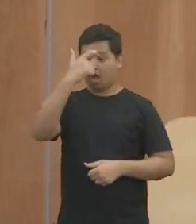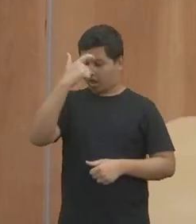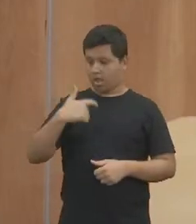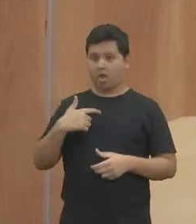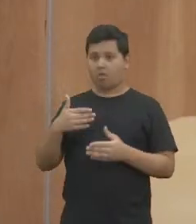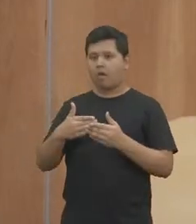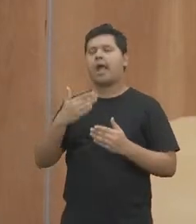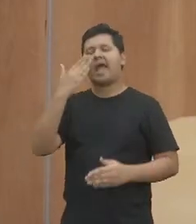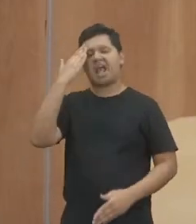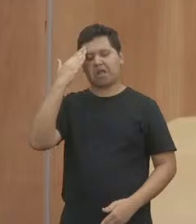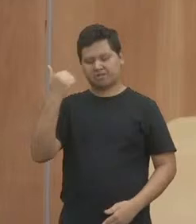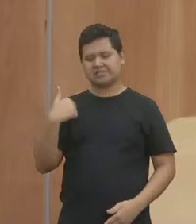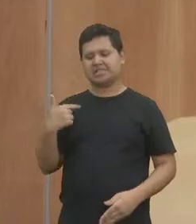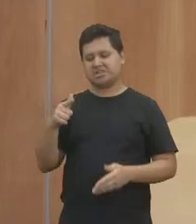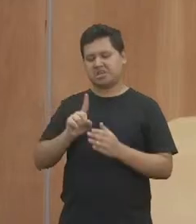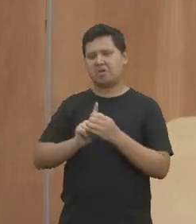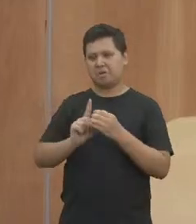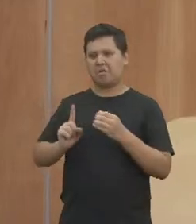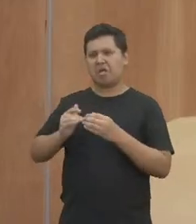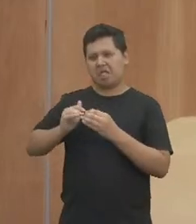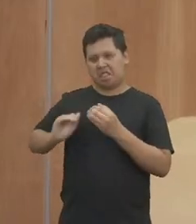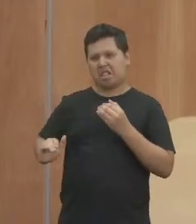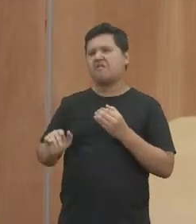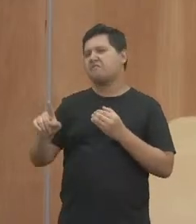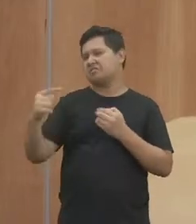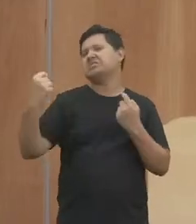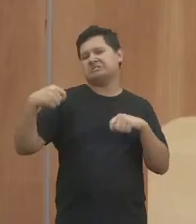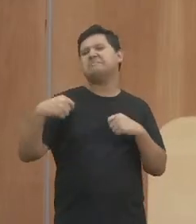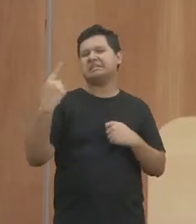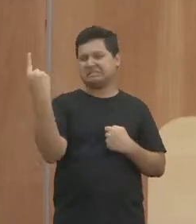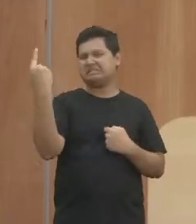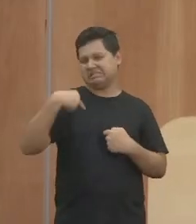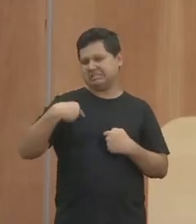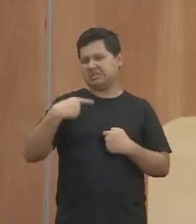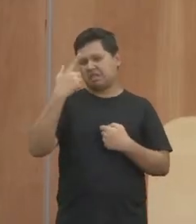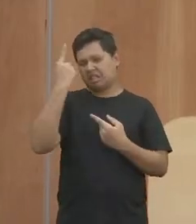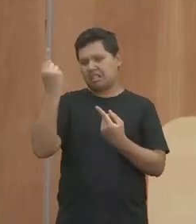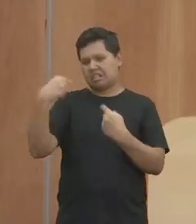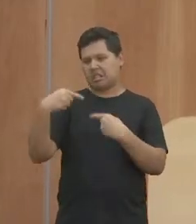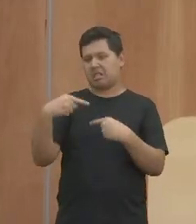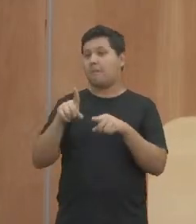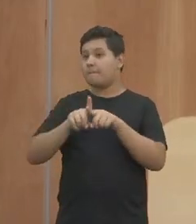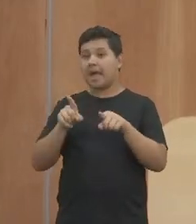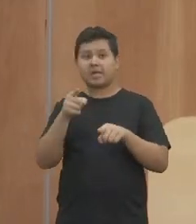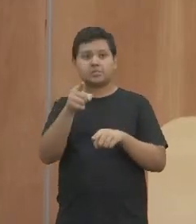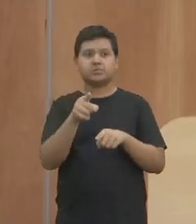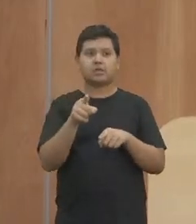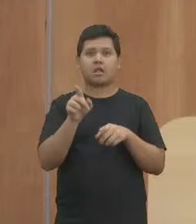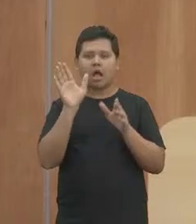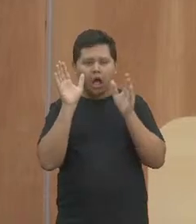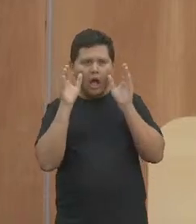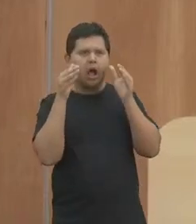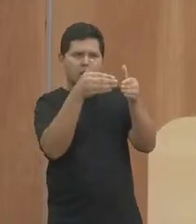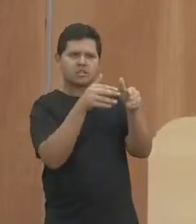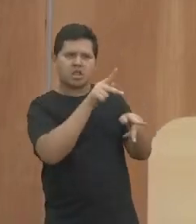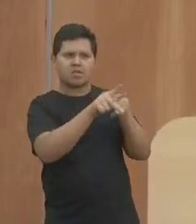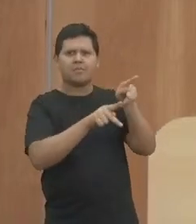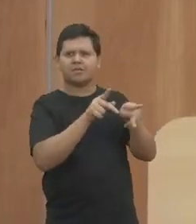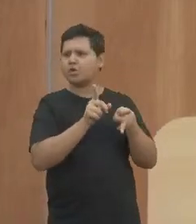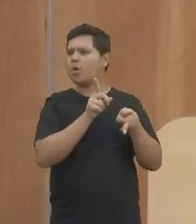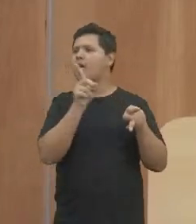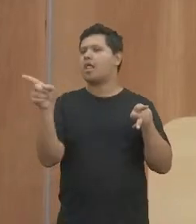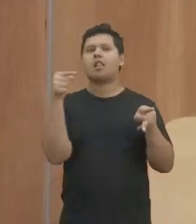sou da oposição, eu sei que vocês têm que me contrariar por ordem do chefe, mas ouçam a população, porque a população é o principal chefe